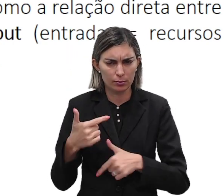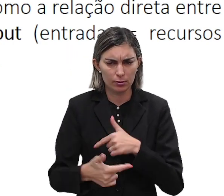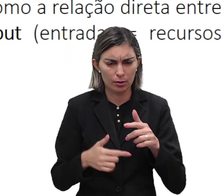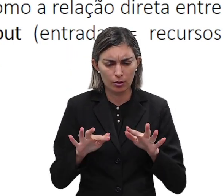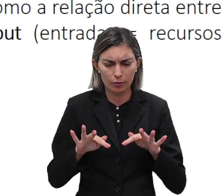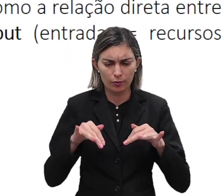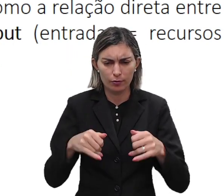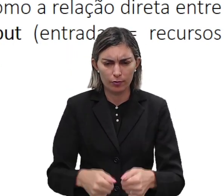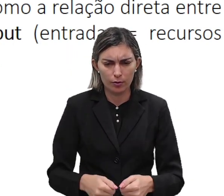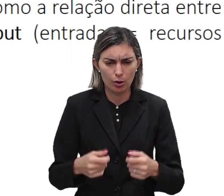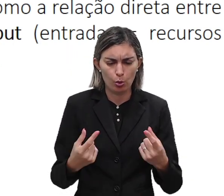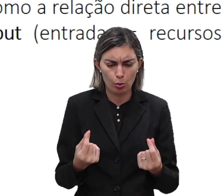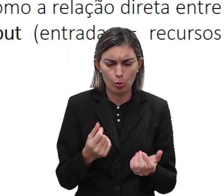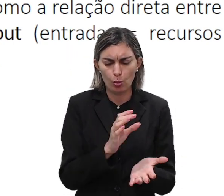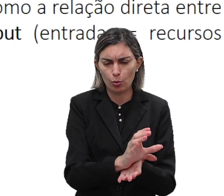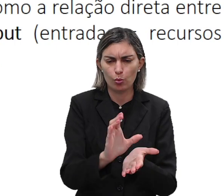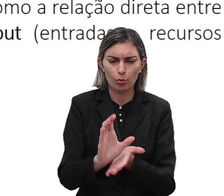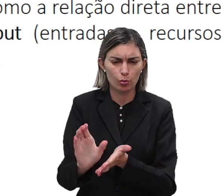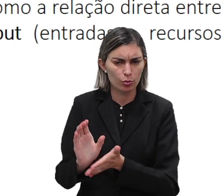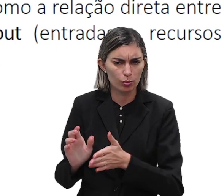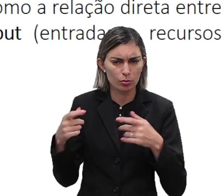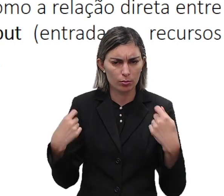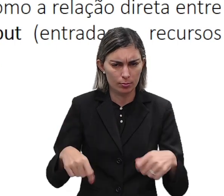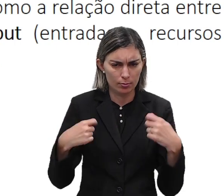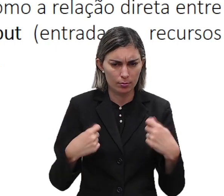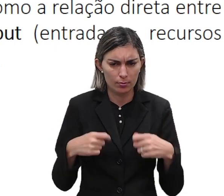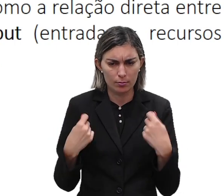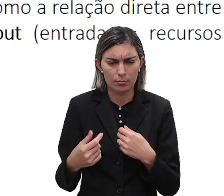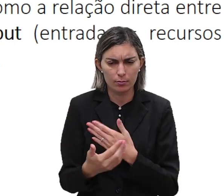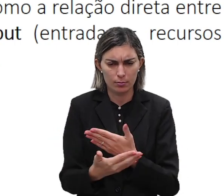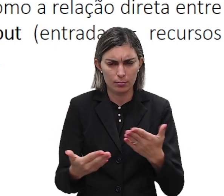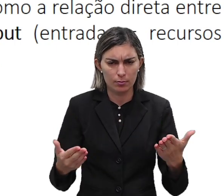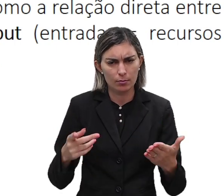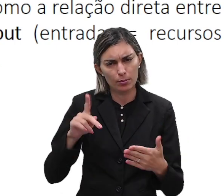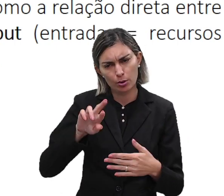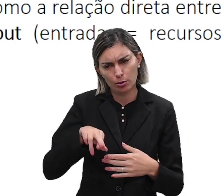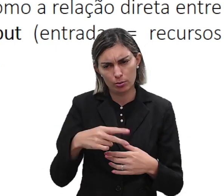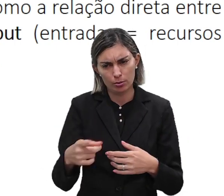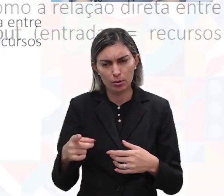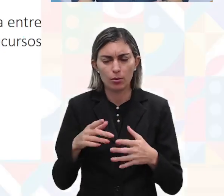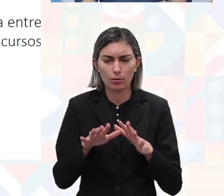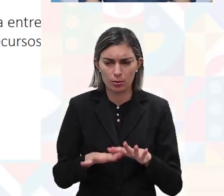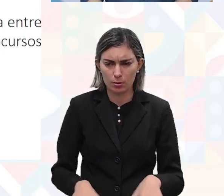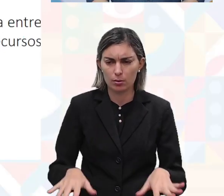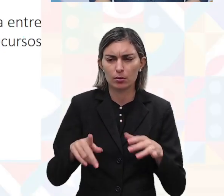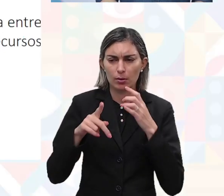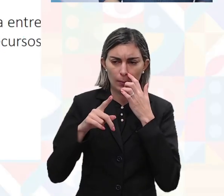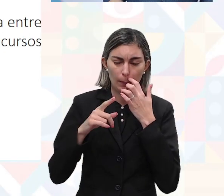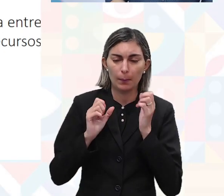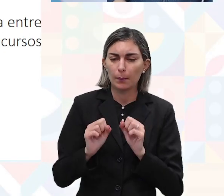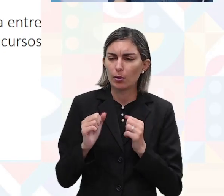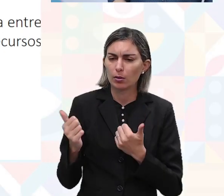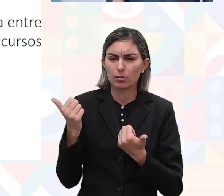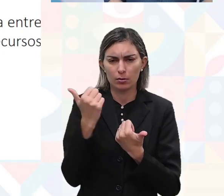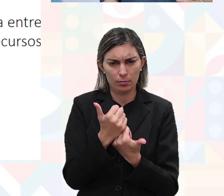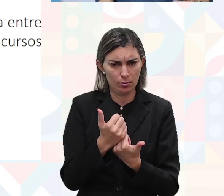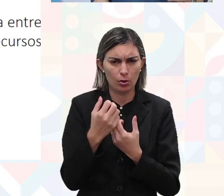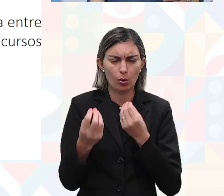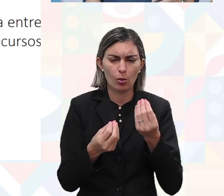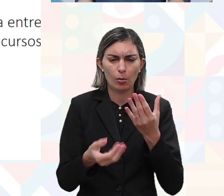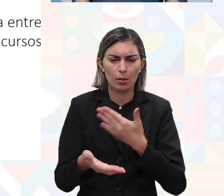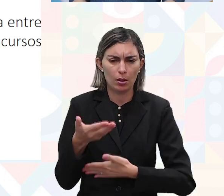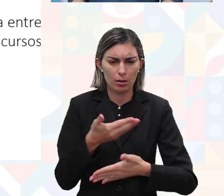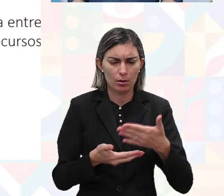final produzido e o custo dos recursos necessários para essa produção. Assim sendo, a produtividade pode ser representada como uma